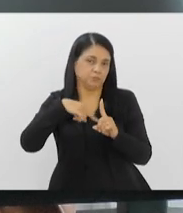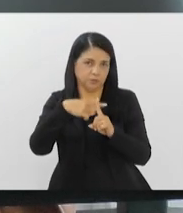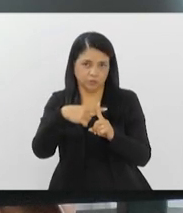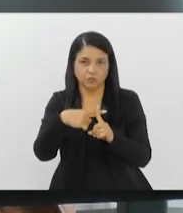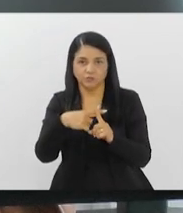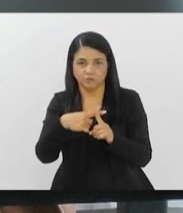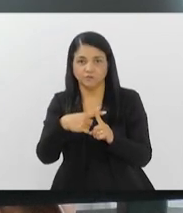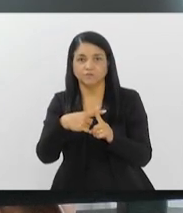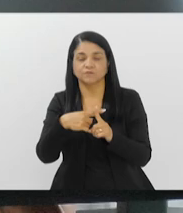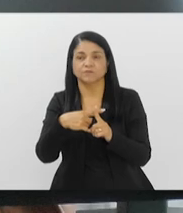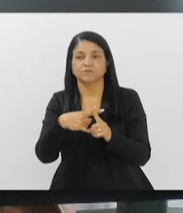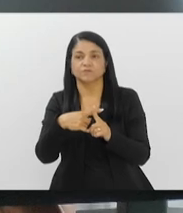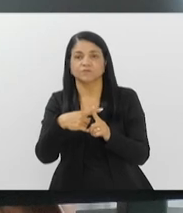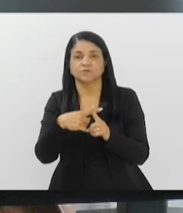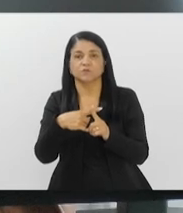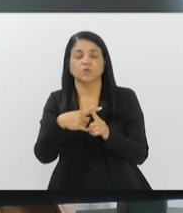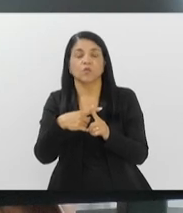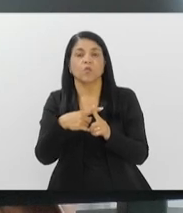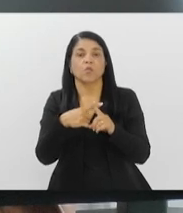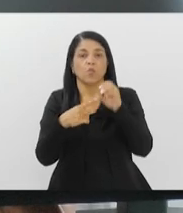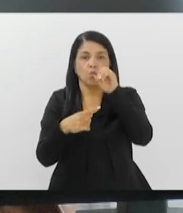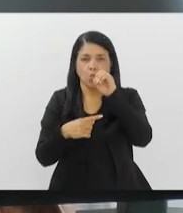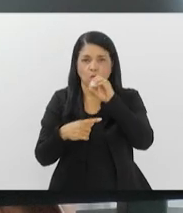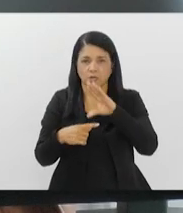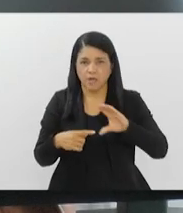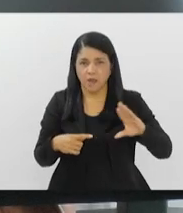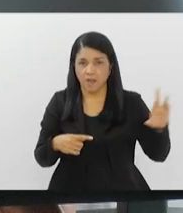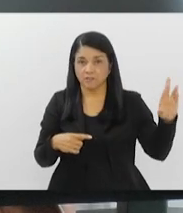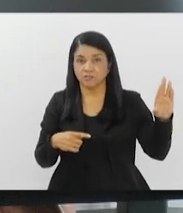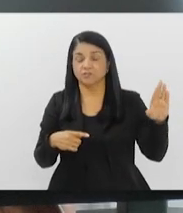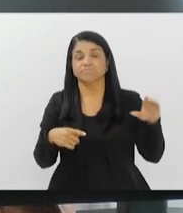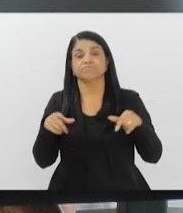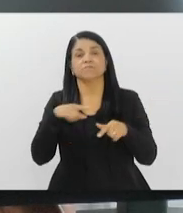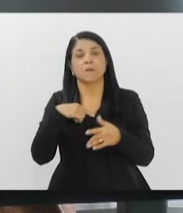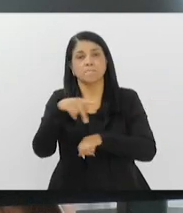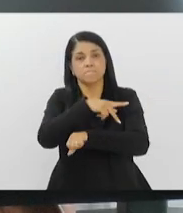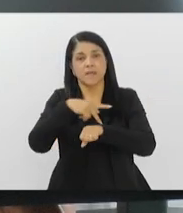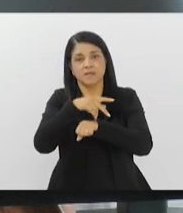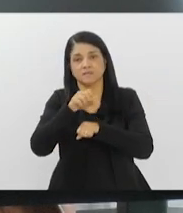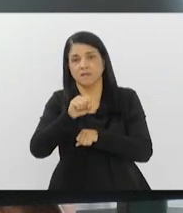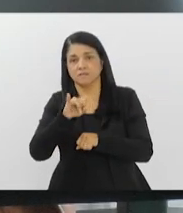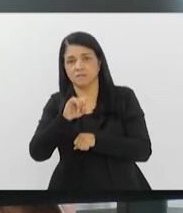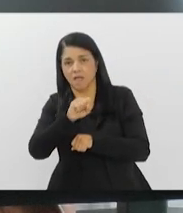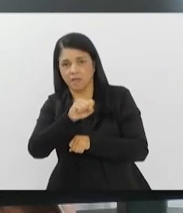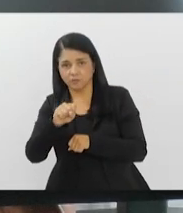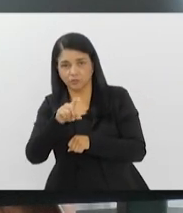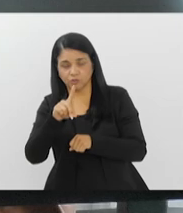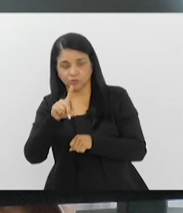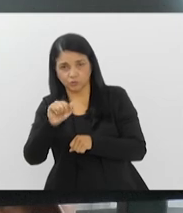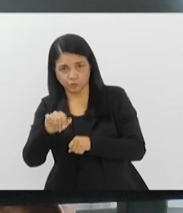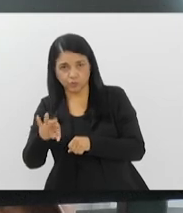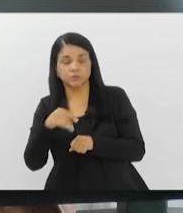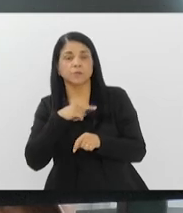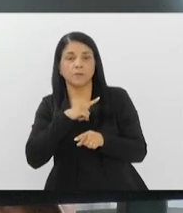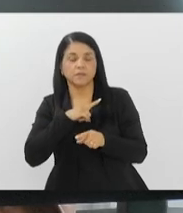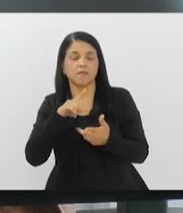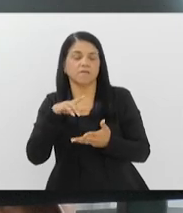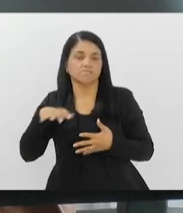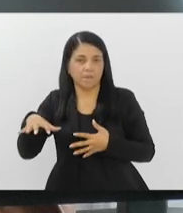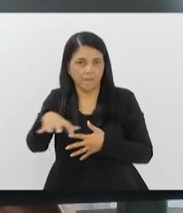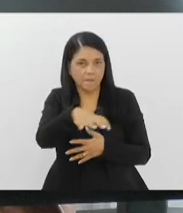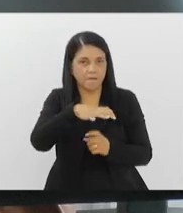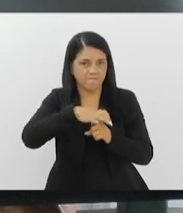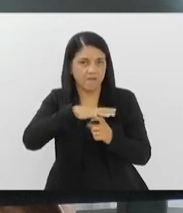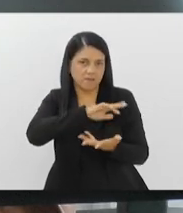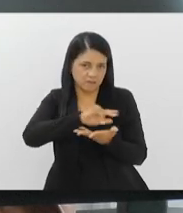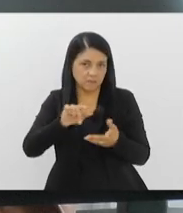Né, o Oriente também, os países asiáticos também têm muitas feiras multissetoriais. Então, acaba que você pode